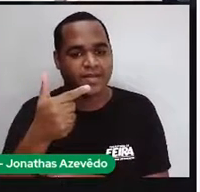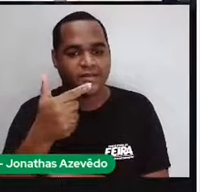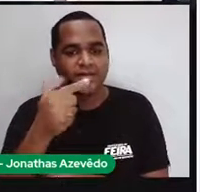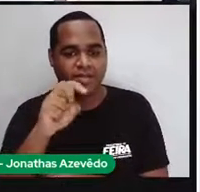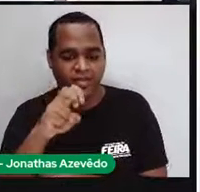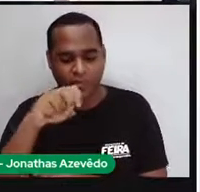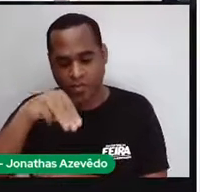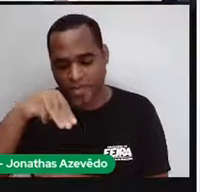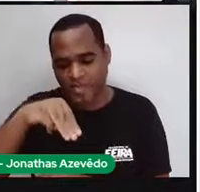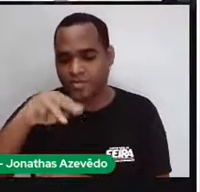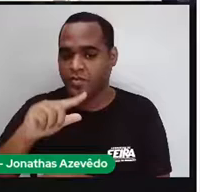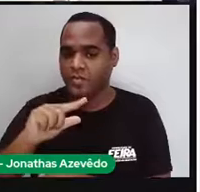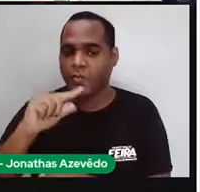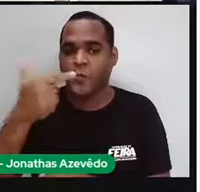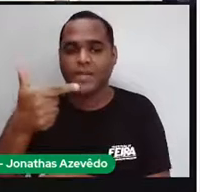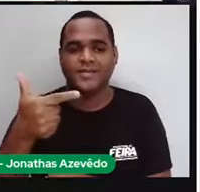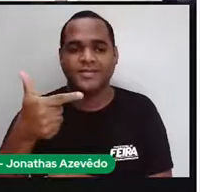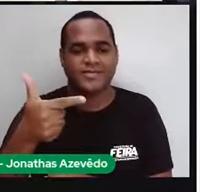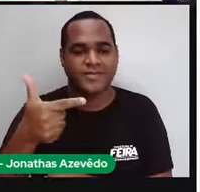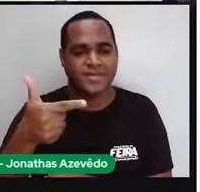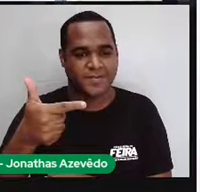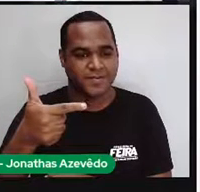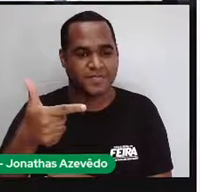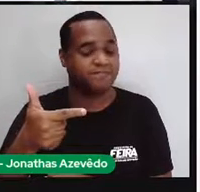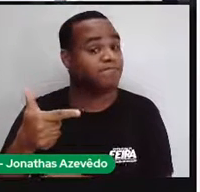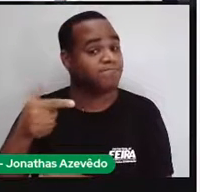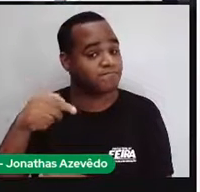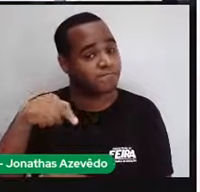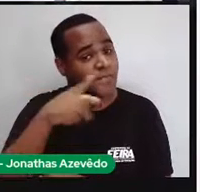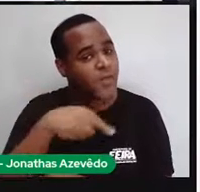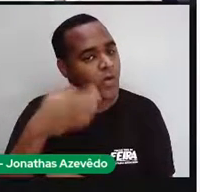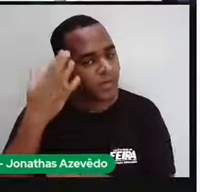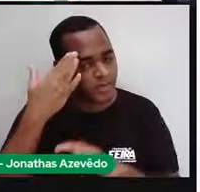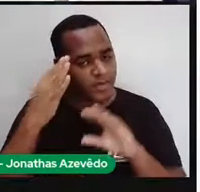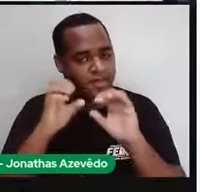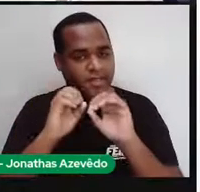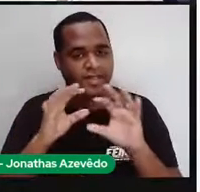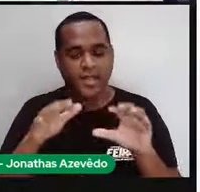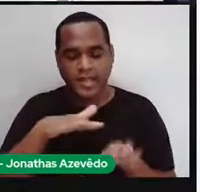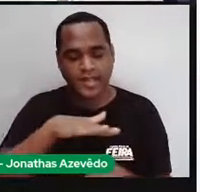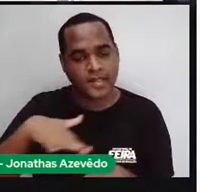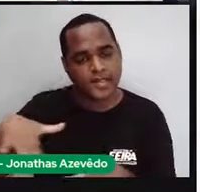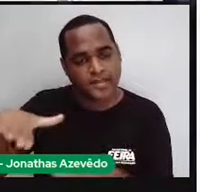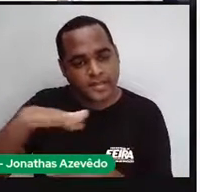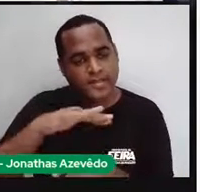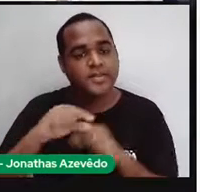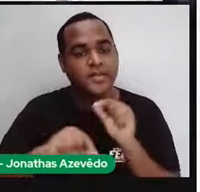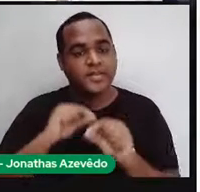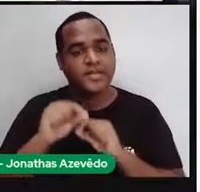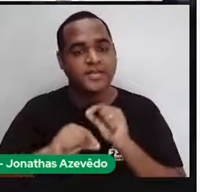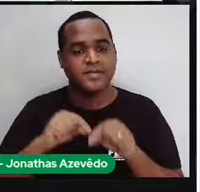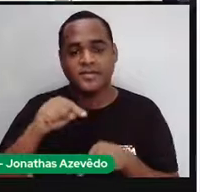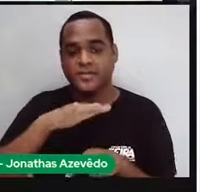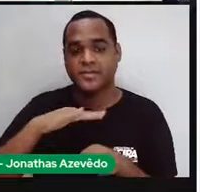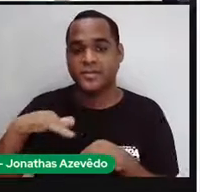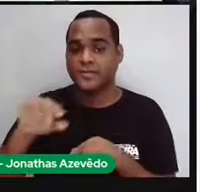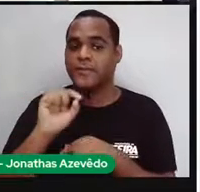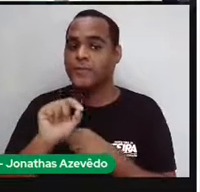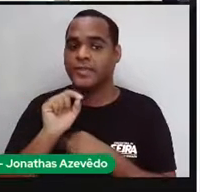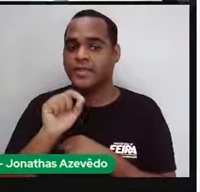25 metros quadrados e isso que a gente tá chamando diária nada mais é do que